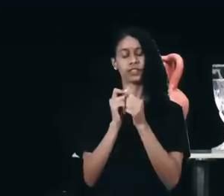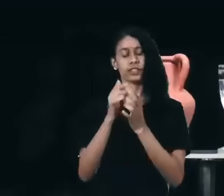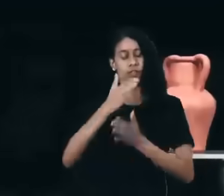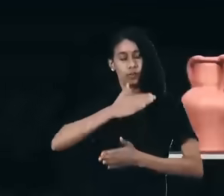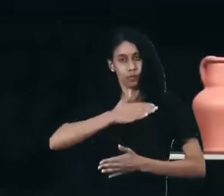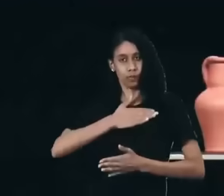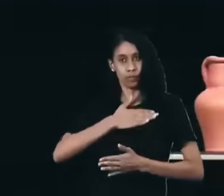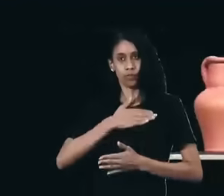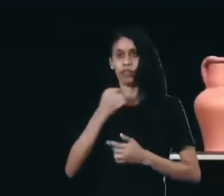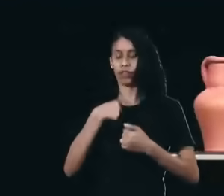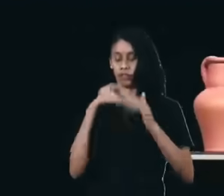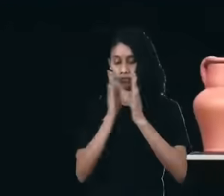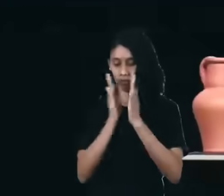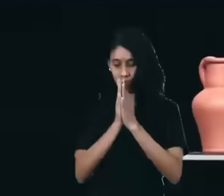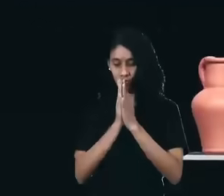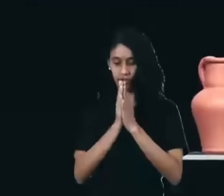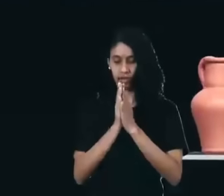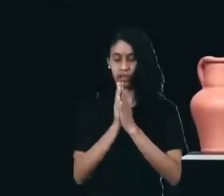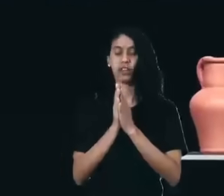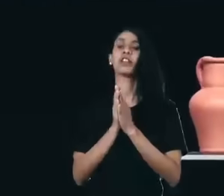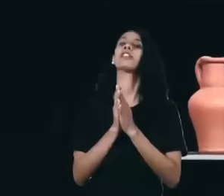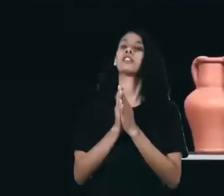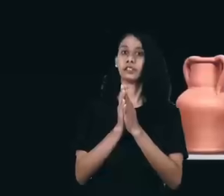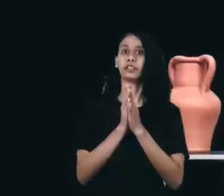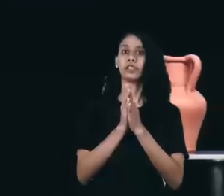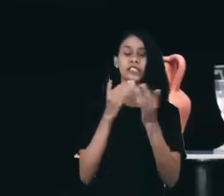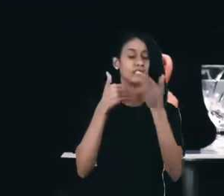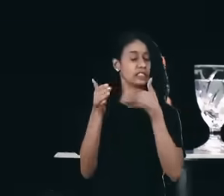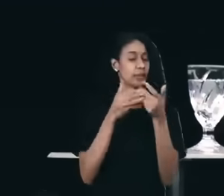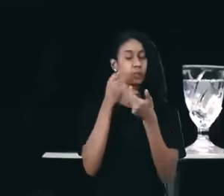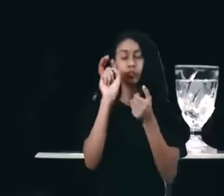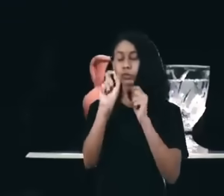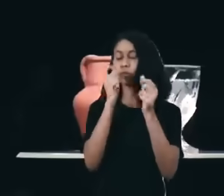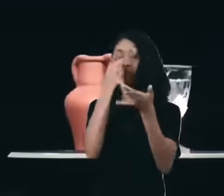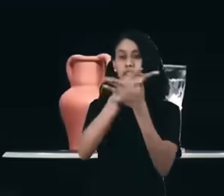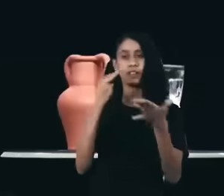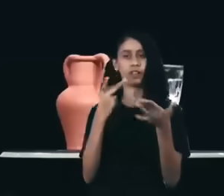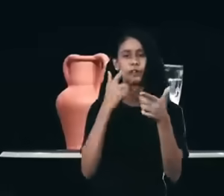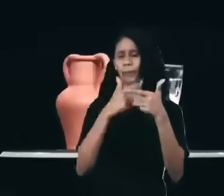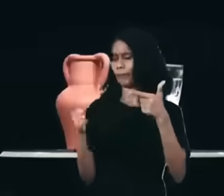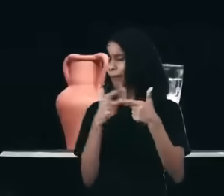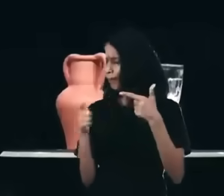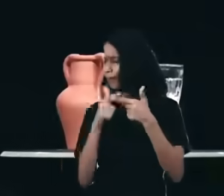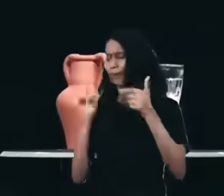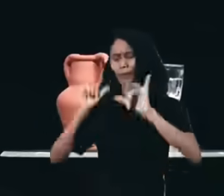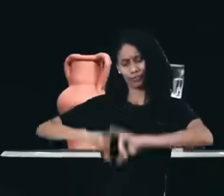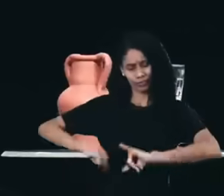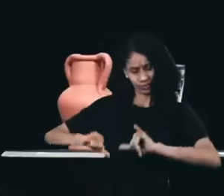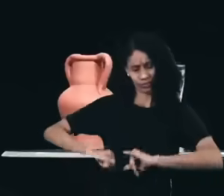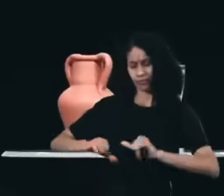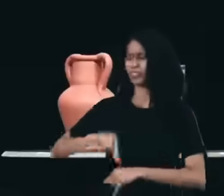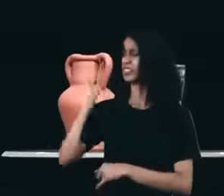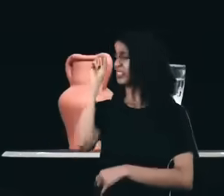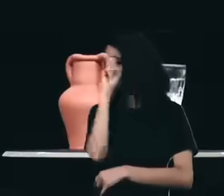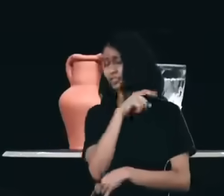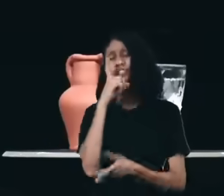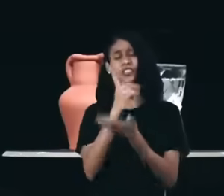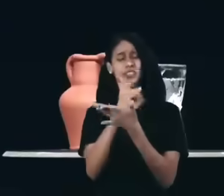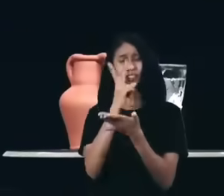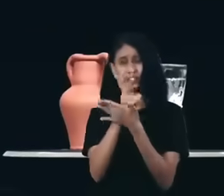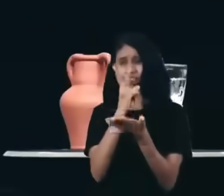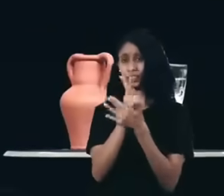oro e faço a minha parte. E a vida da gente é assim, não importa a circunstância, a situação, a adversidade, a dificuldade. A gente sempre vai